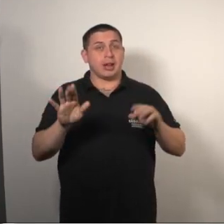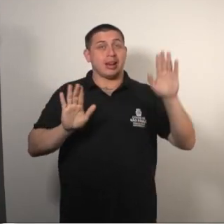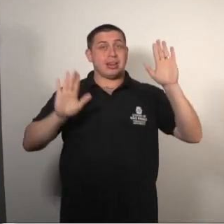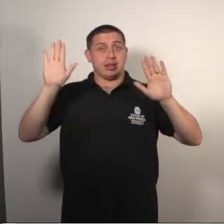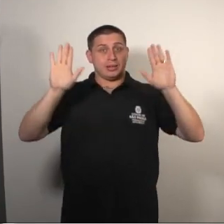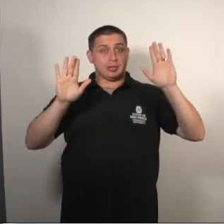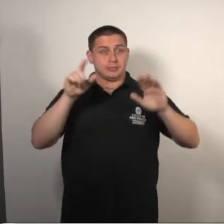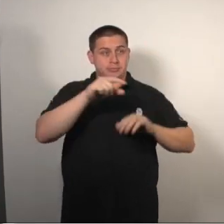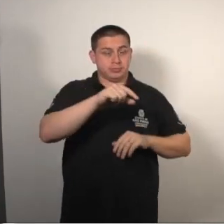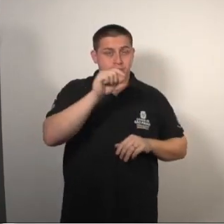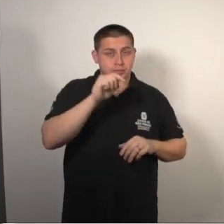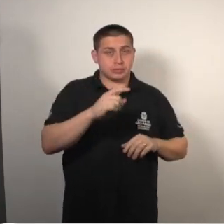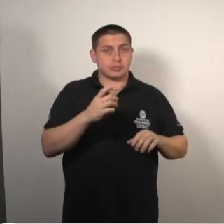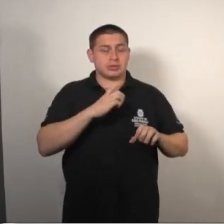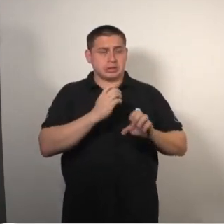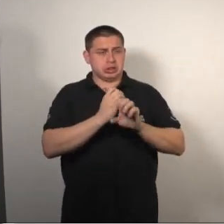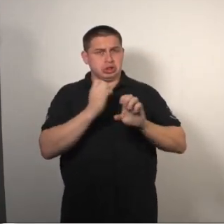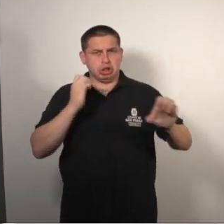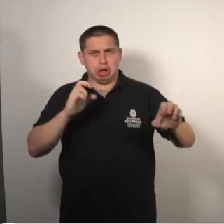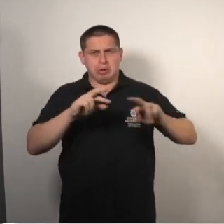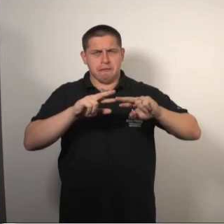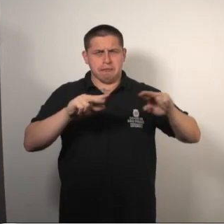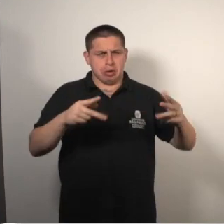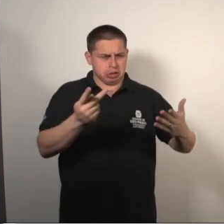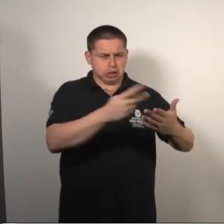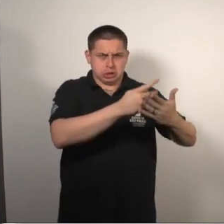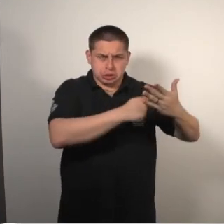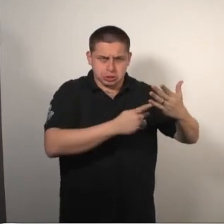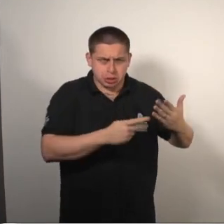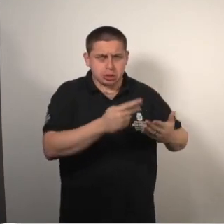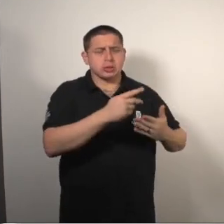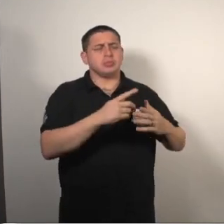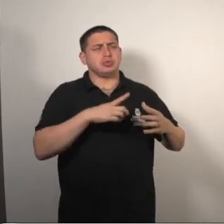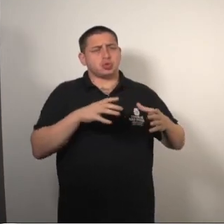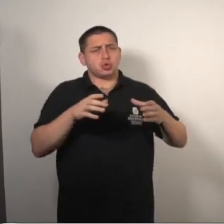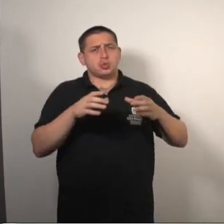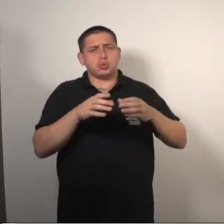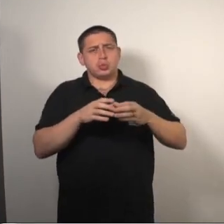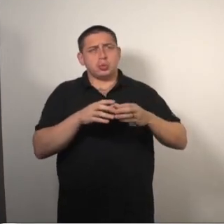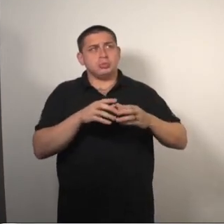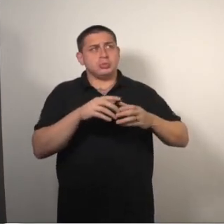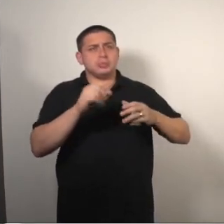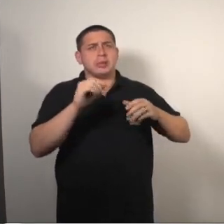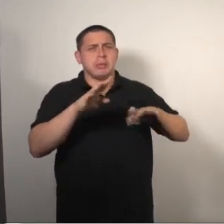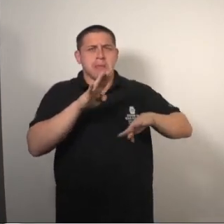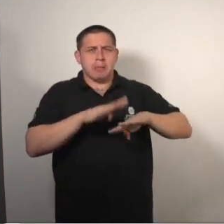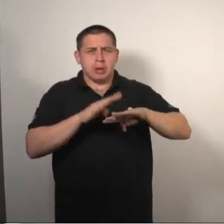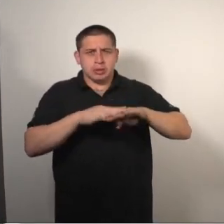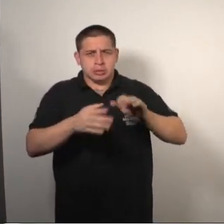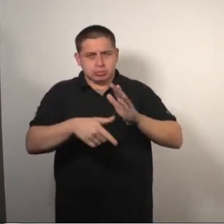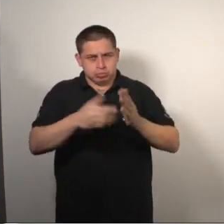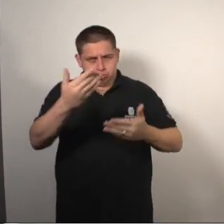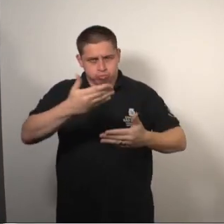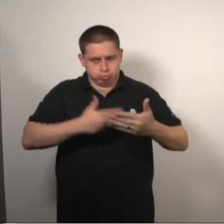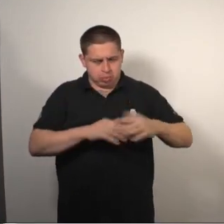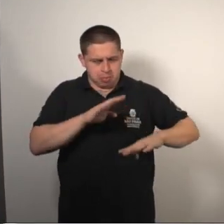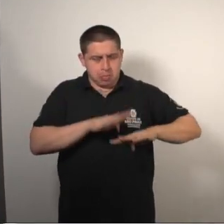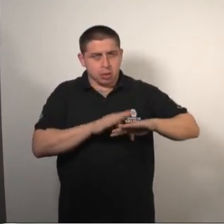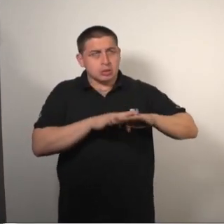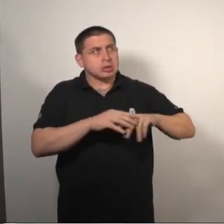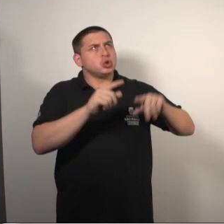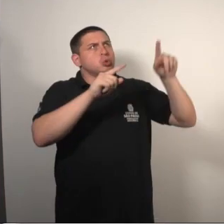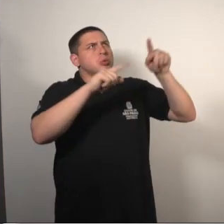área, projetistas, laboratórios de ensaio, que fazem análise matemática do comportamento